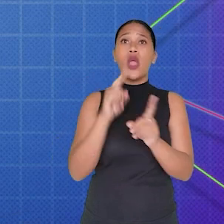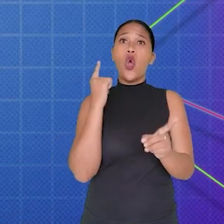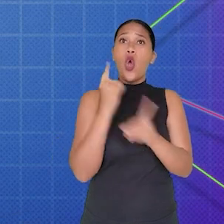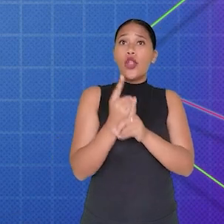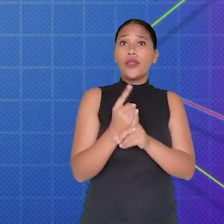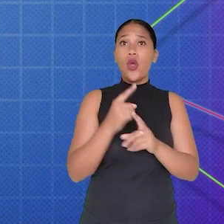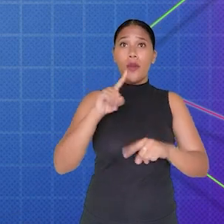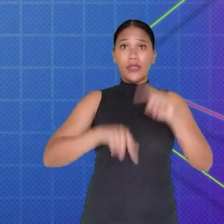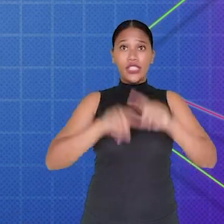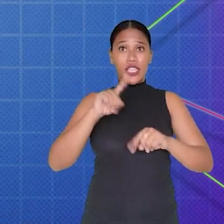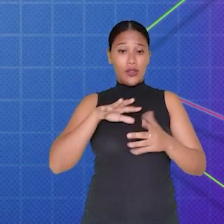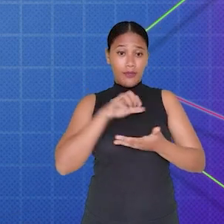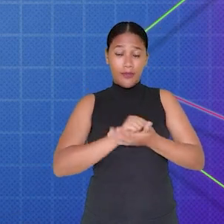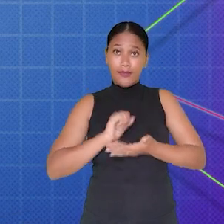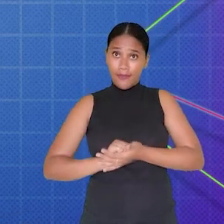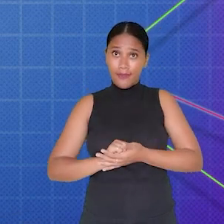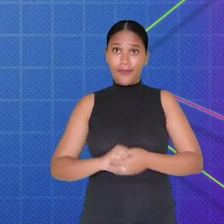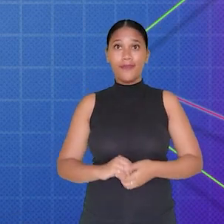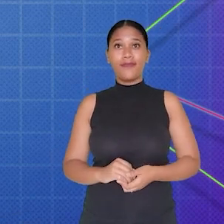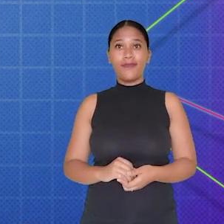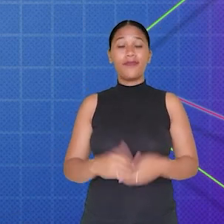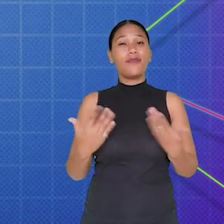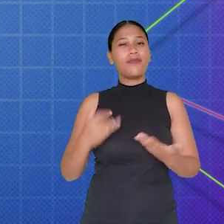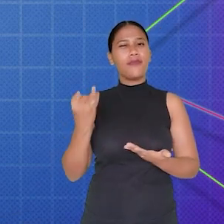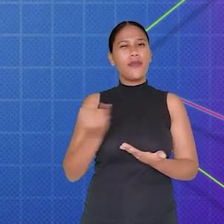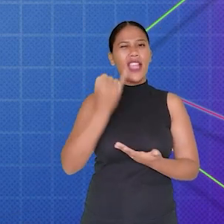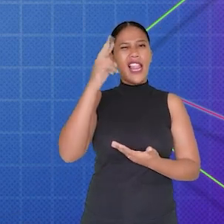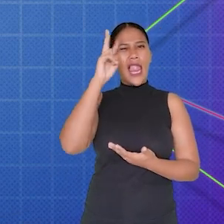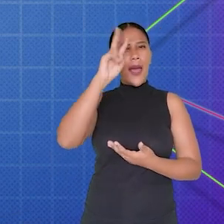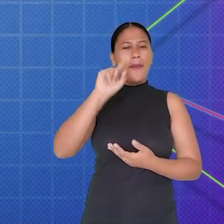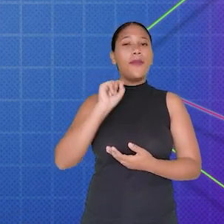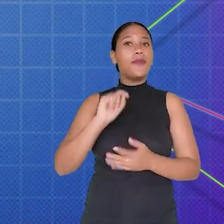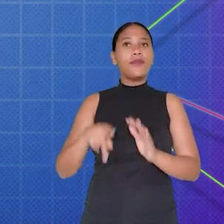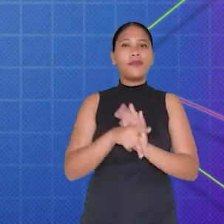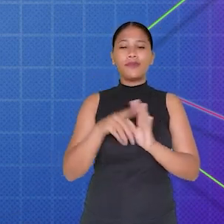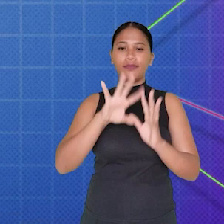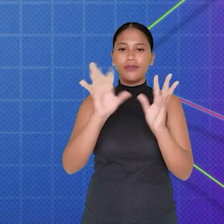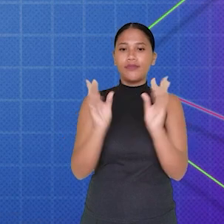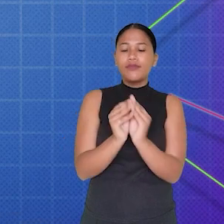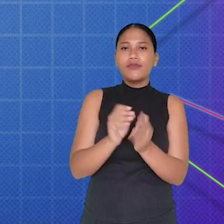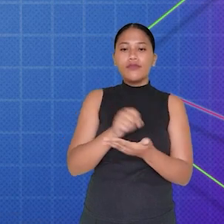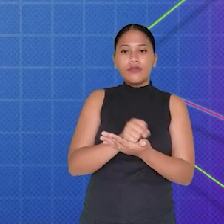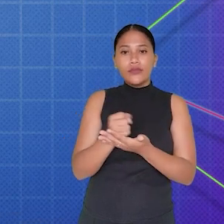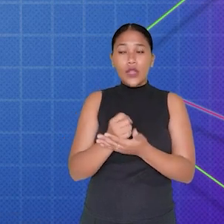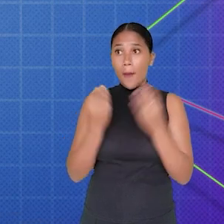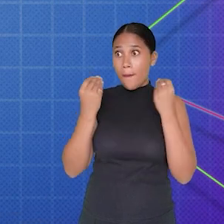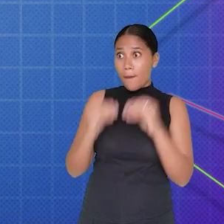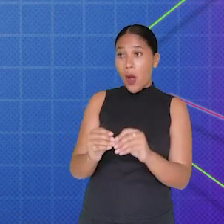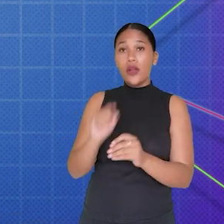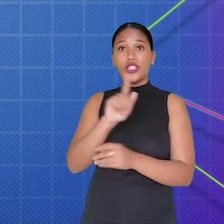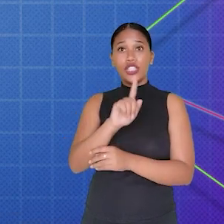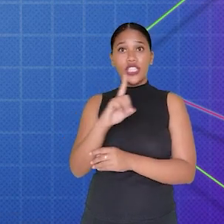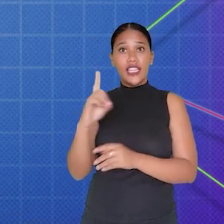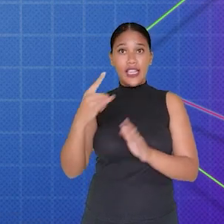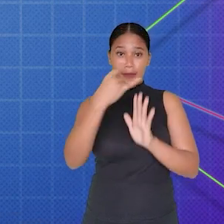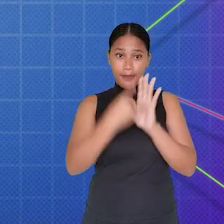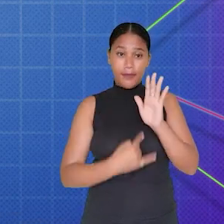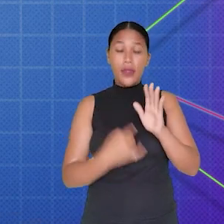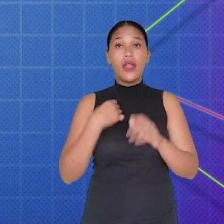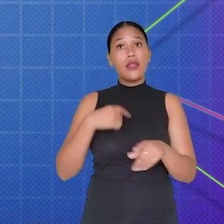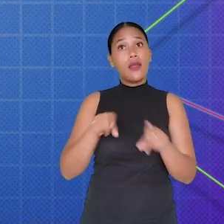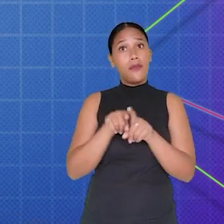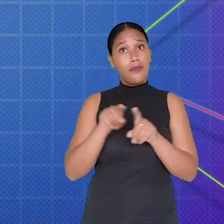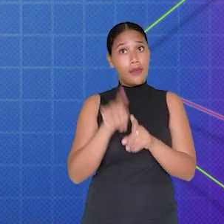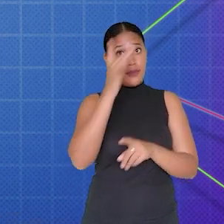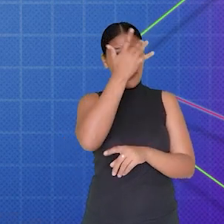missões e encontrar objetos colecionáveis. É importante lembrar que, ao definir a jogabilidade em GDD, é